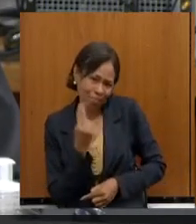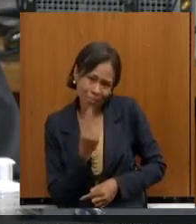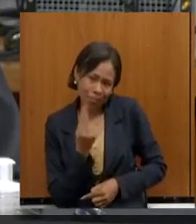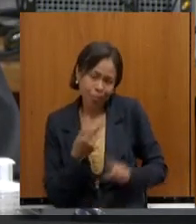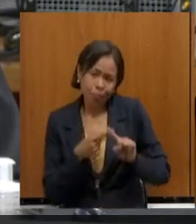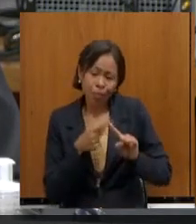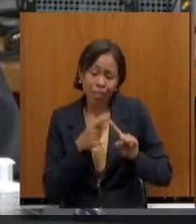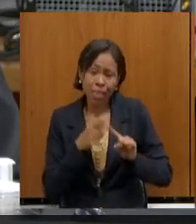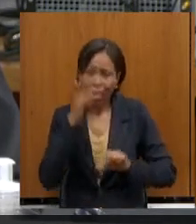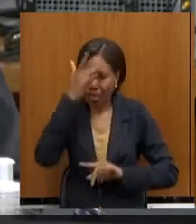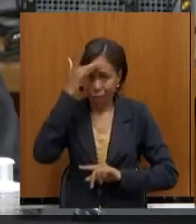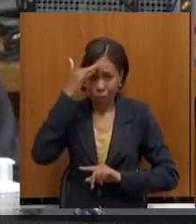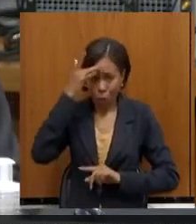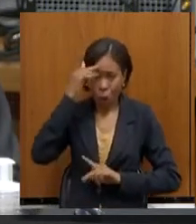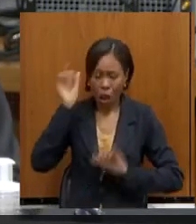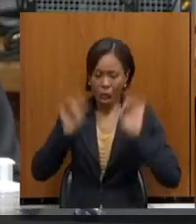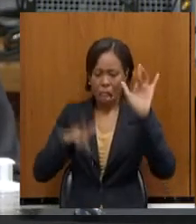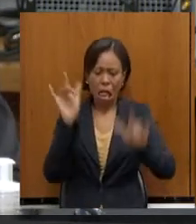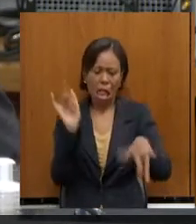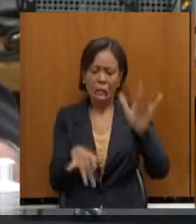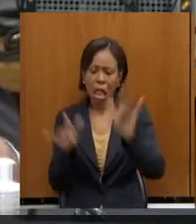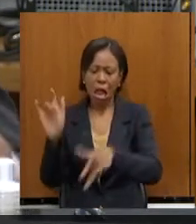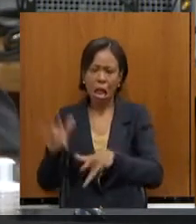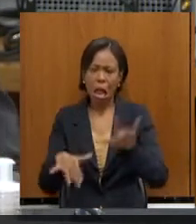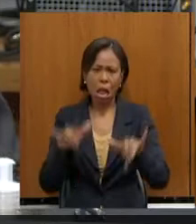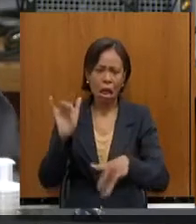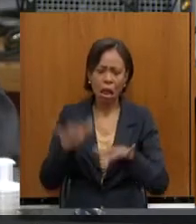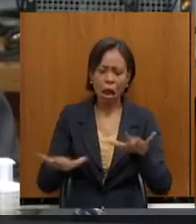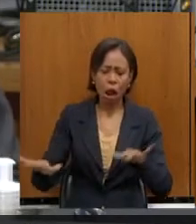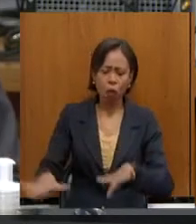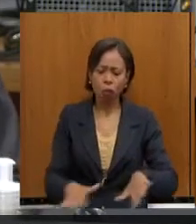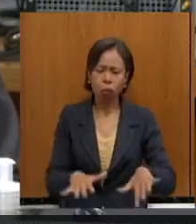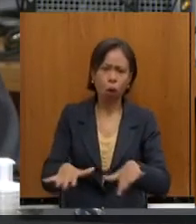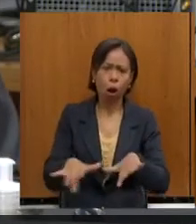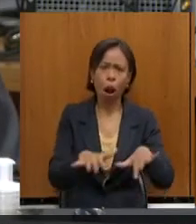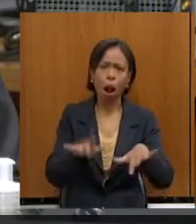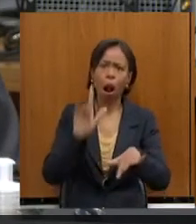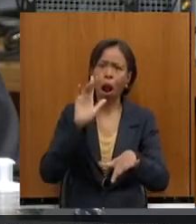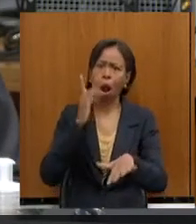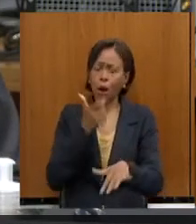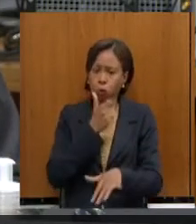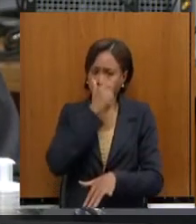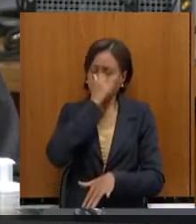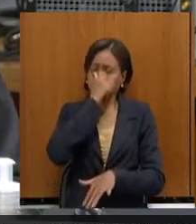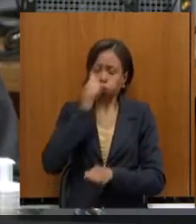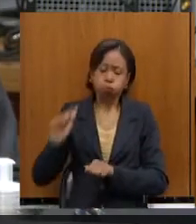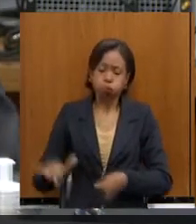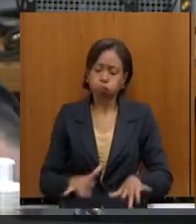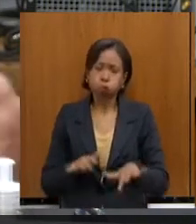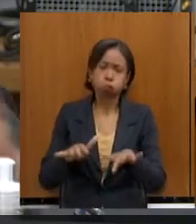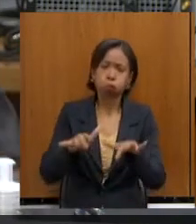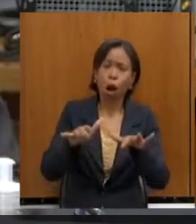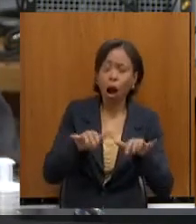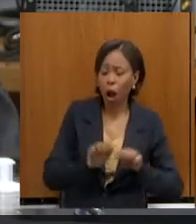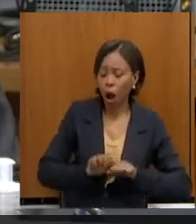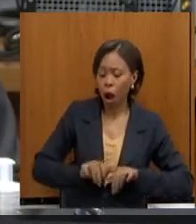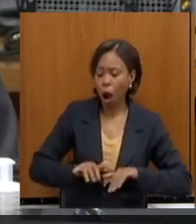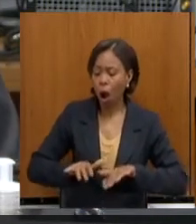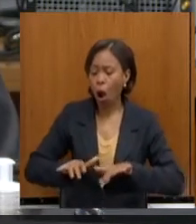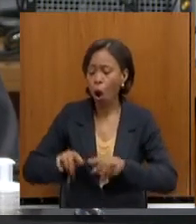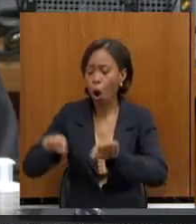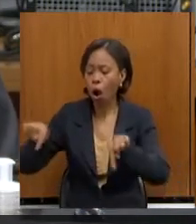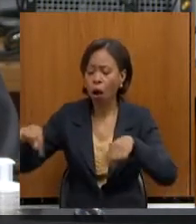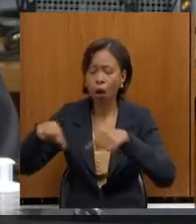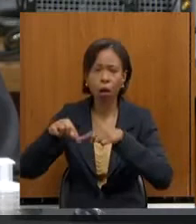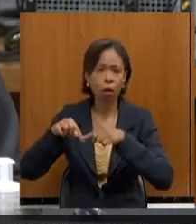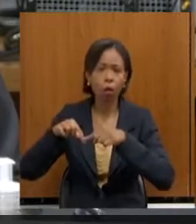e fecha bueiros e os próprios bueiros queriam levar essas águas para os piscinões acabam levando e as águas seguem seus